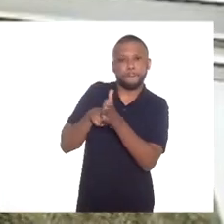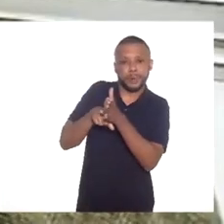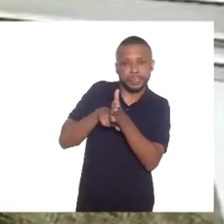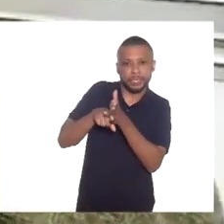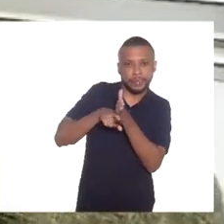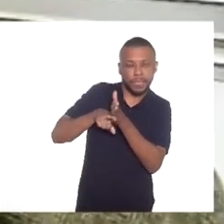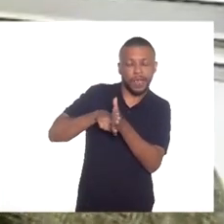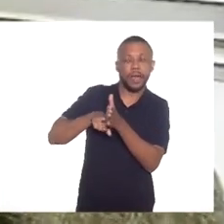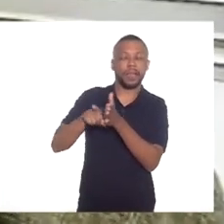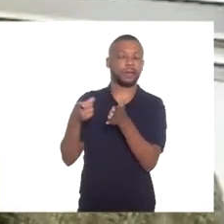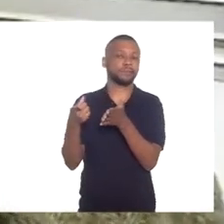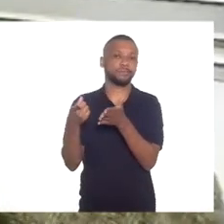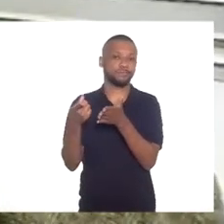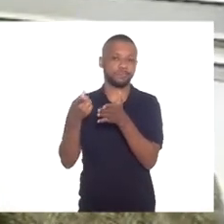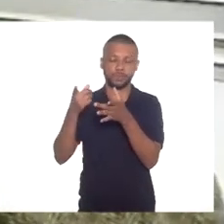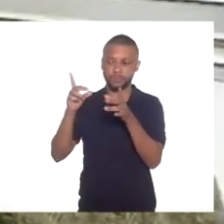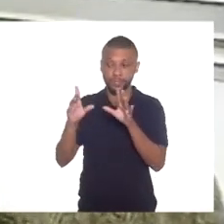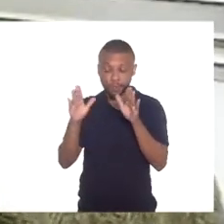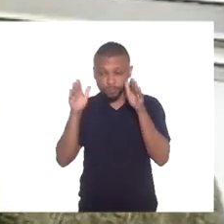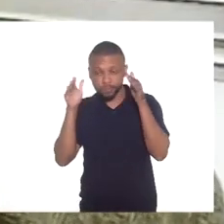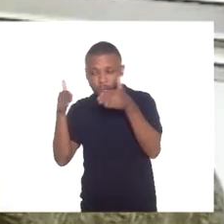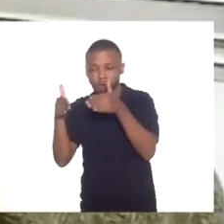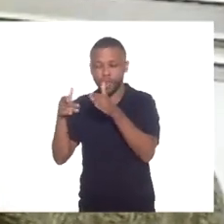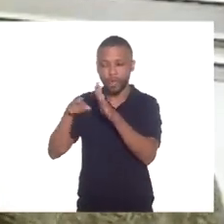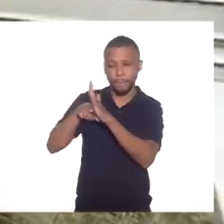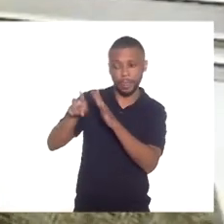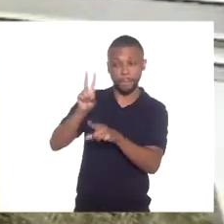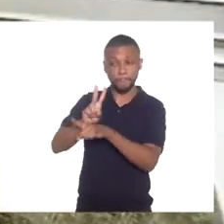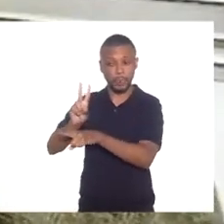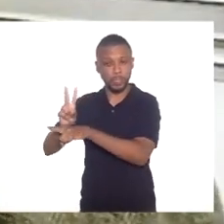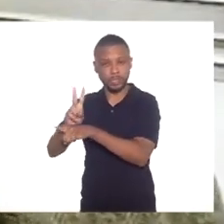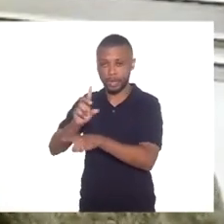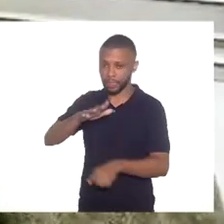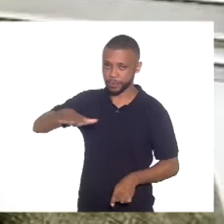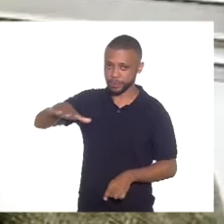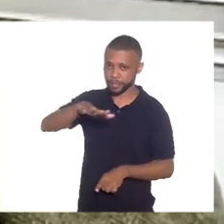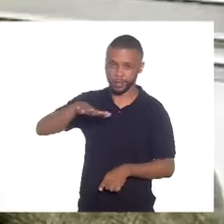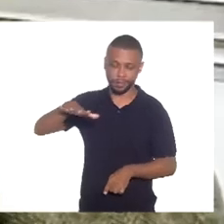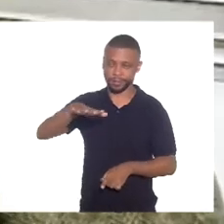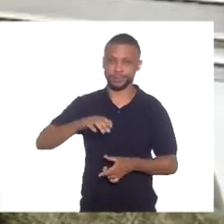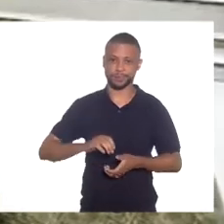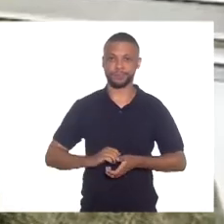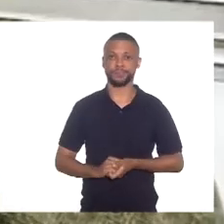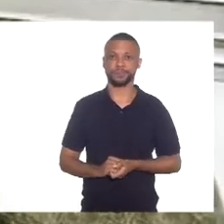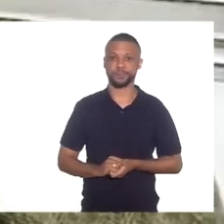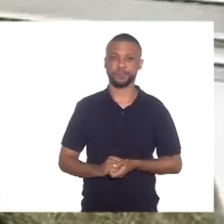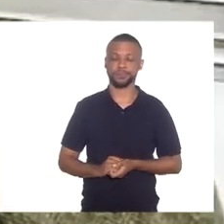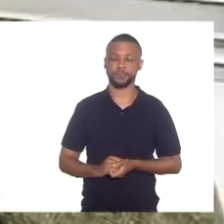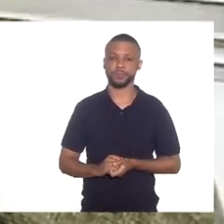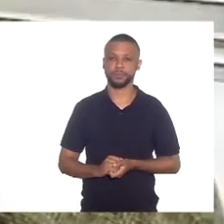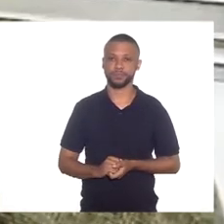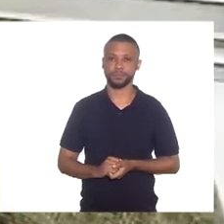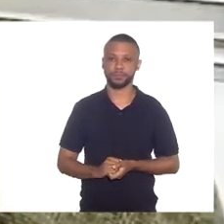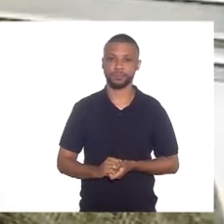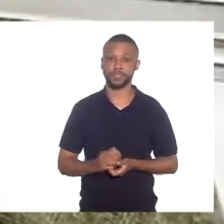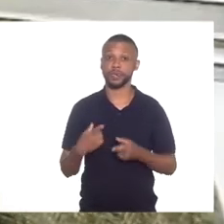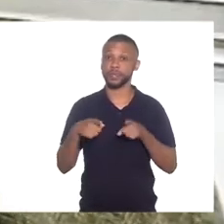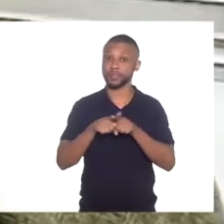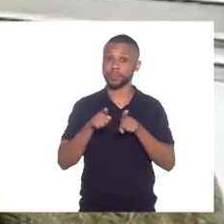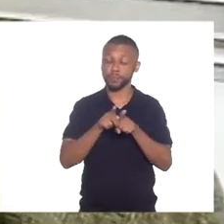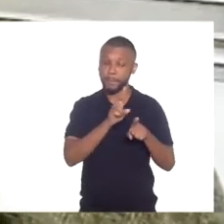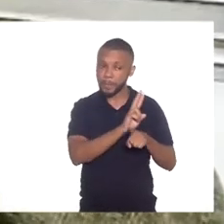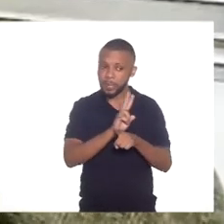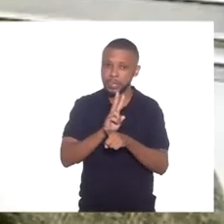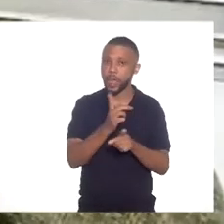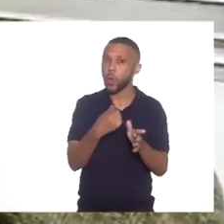esse mundo mágico e fechado dos abatimentos das participações